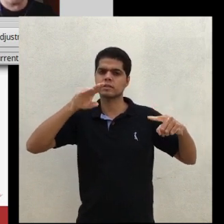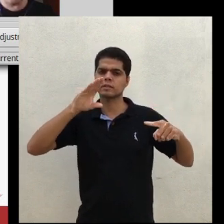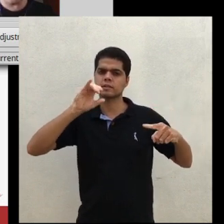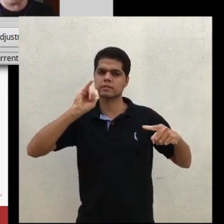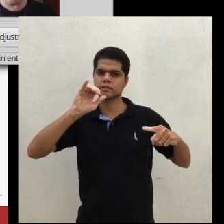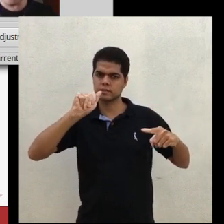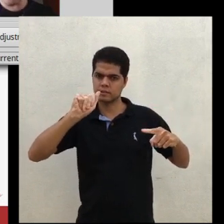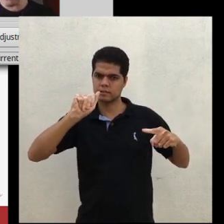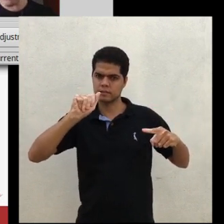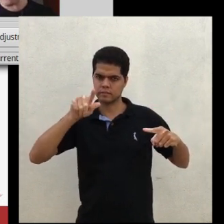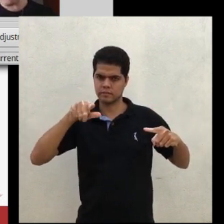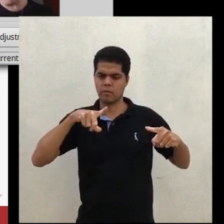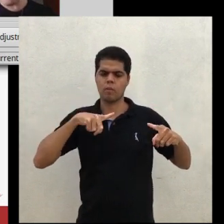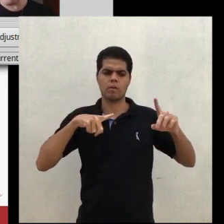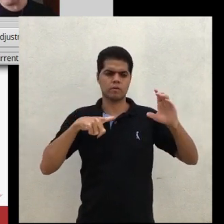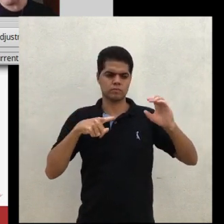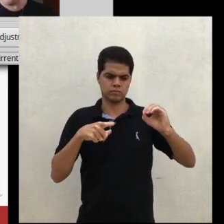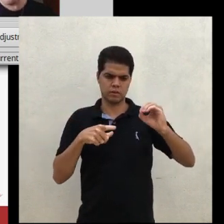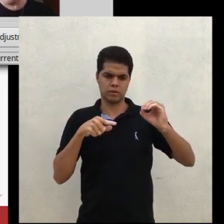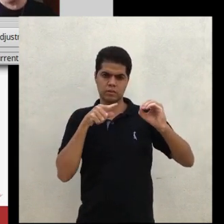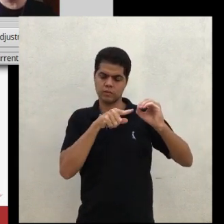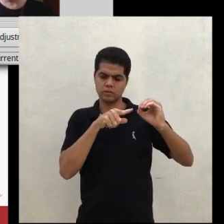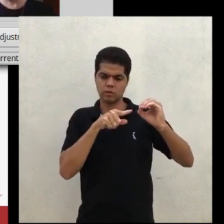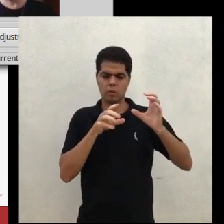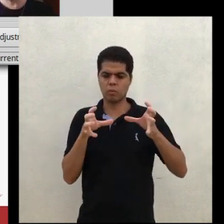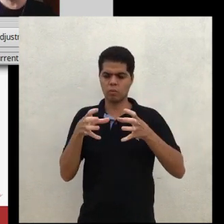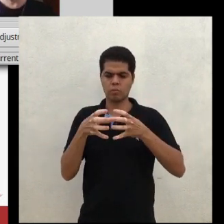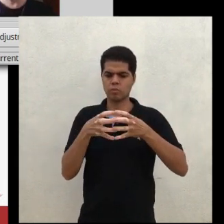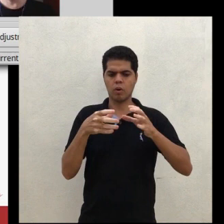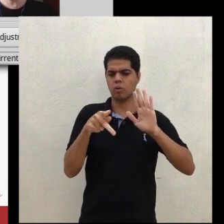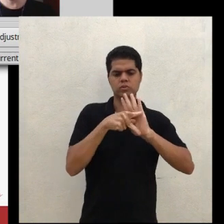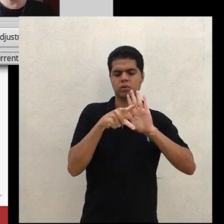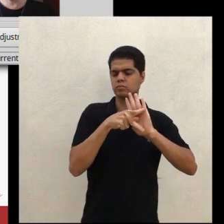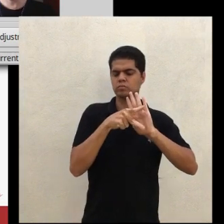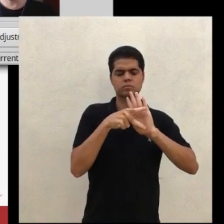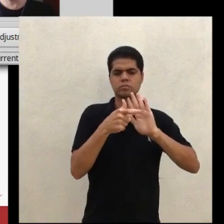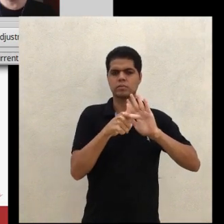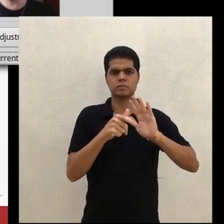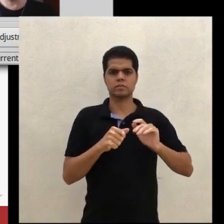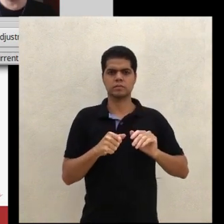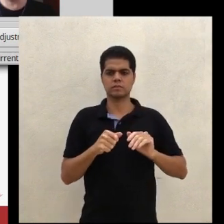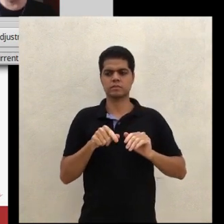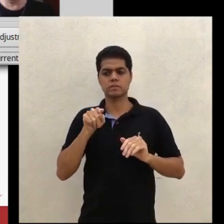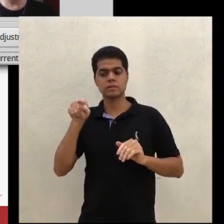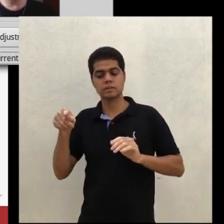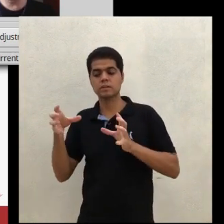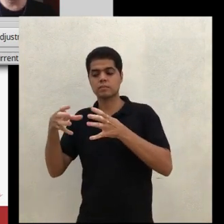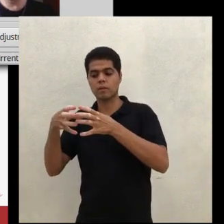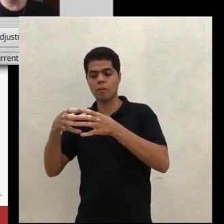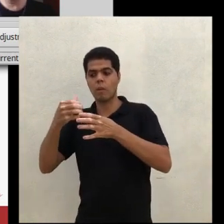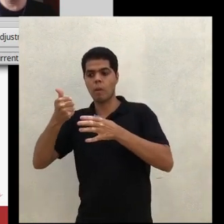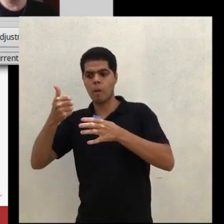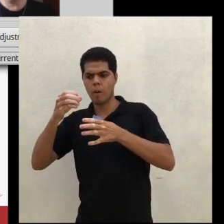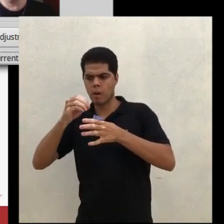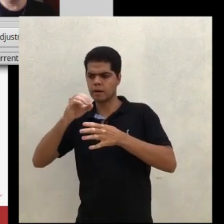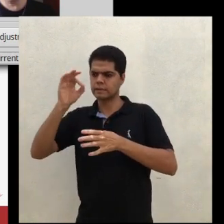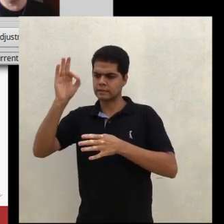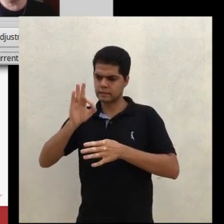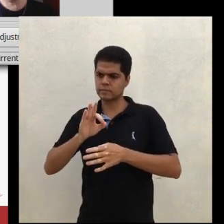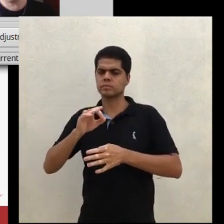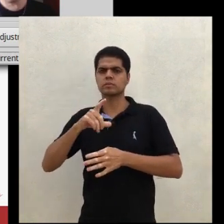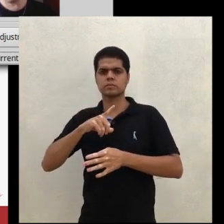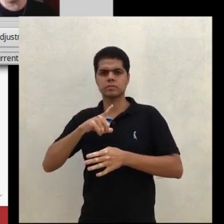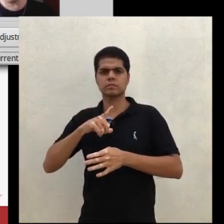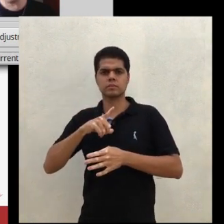pertence 100% àquele conjunto. Tá? Então, eu tenho a função de pertinência μ,